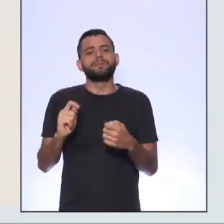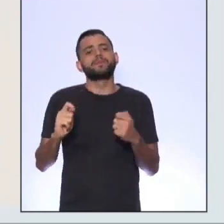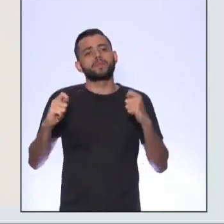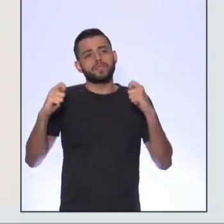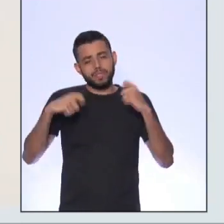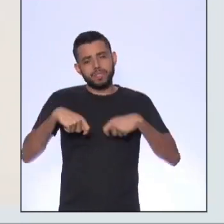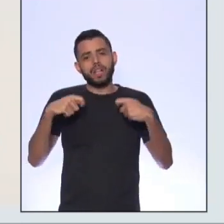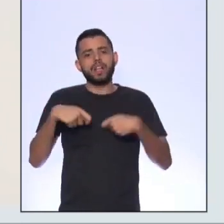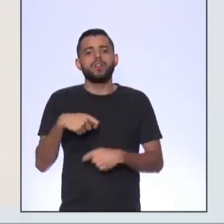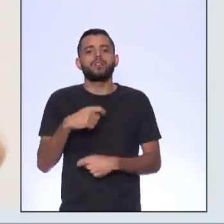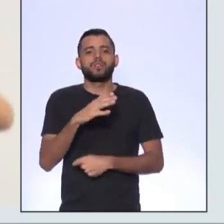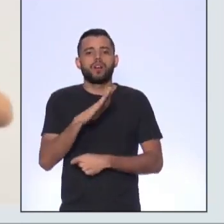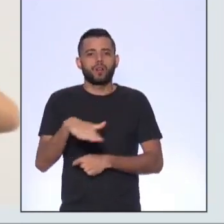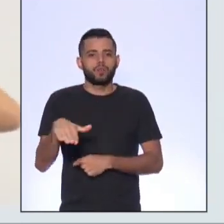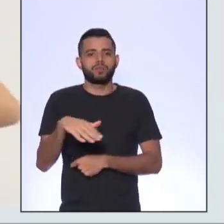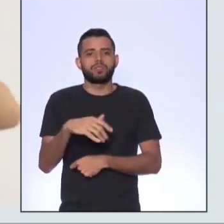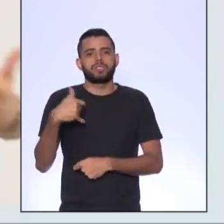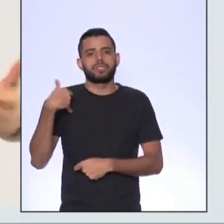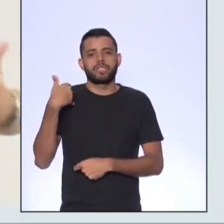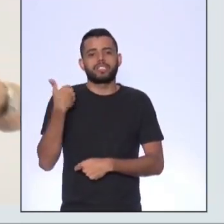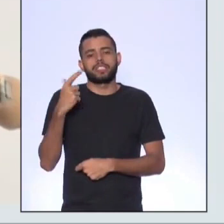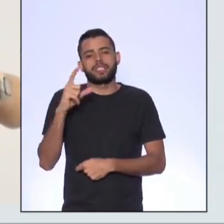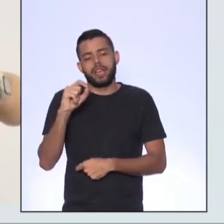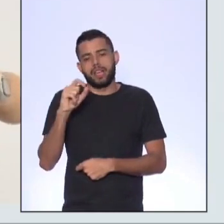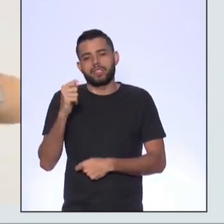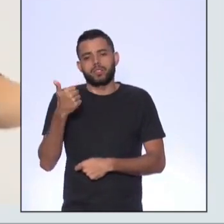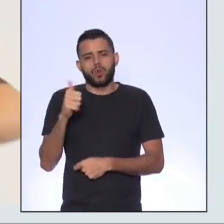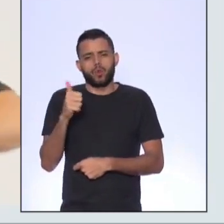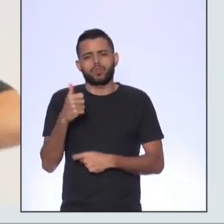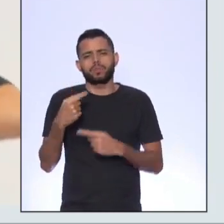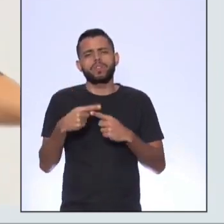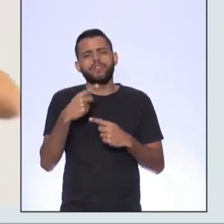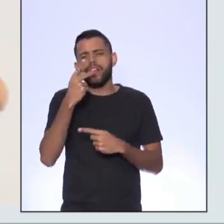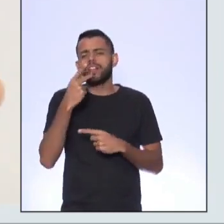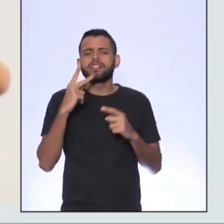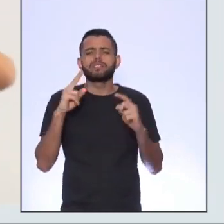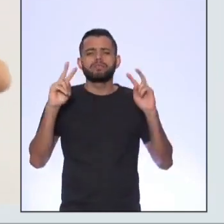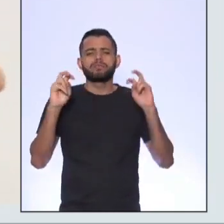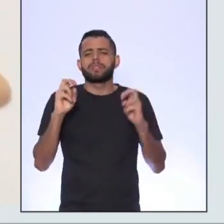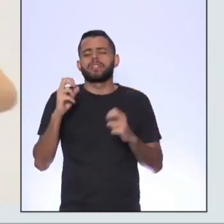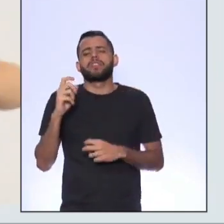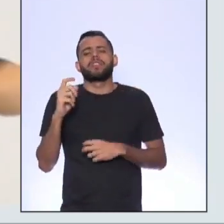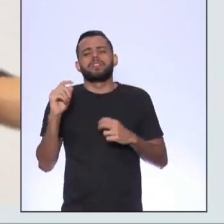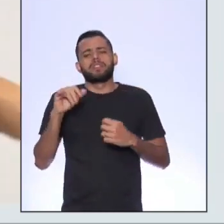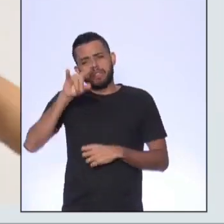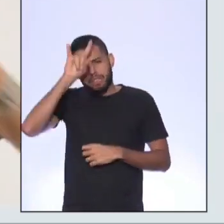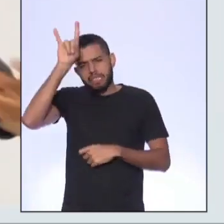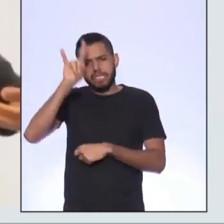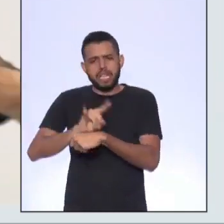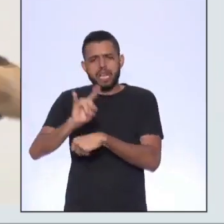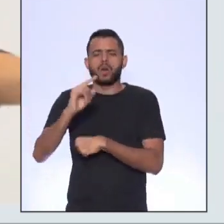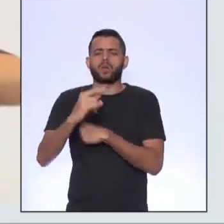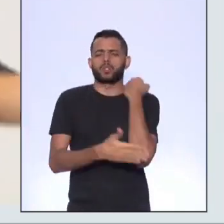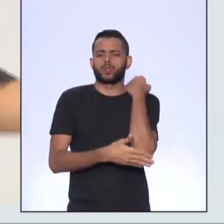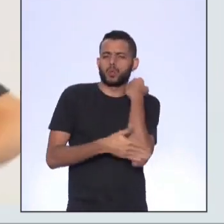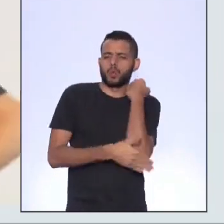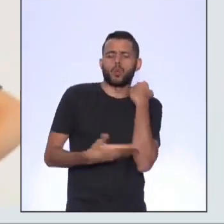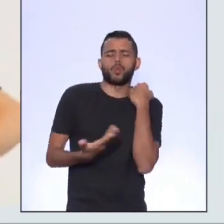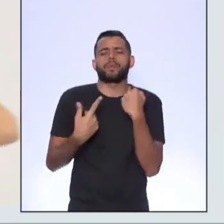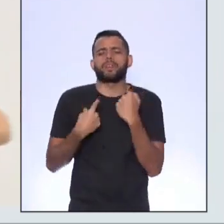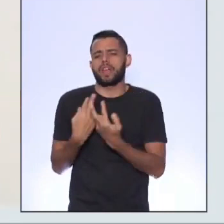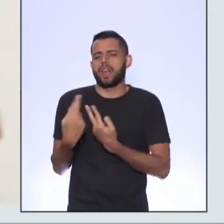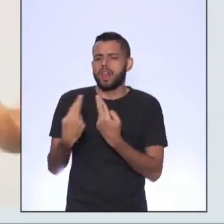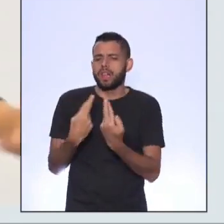criança de 10, 11 anos entender. Dom Casmurro fala sobre traição, né, sobre ciúme, sobre insegurança, sobre relação